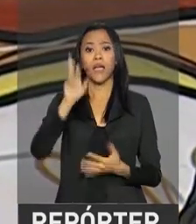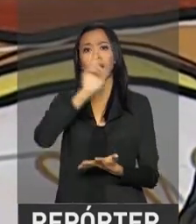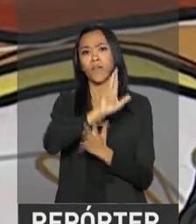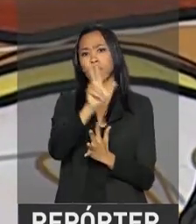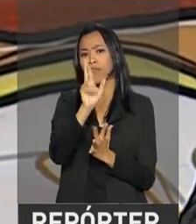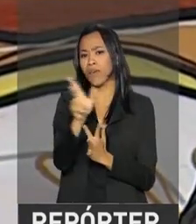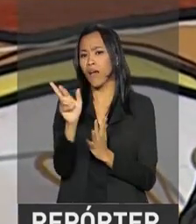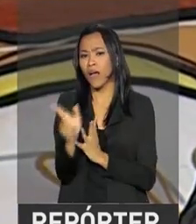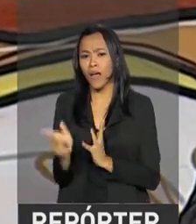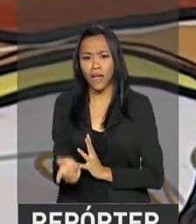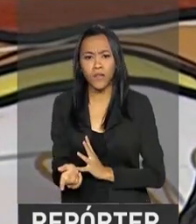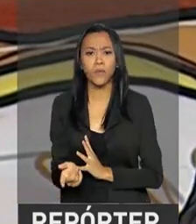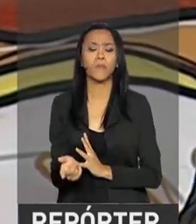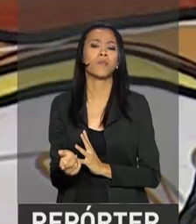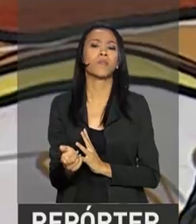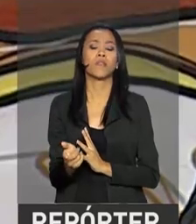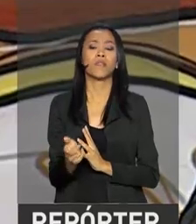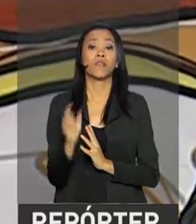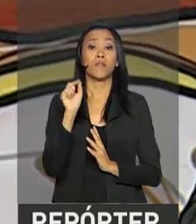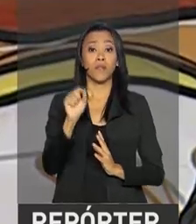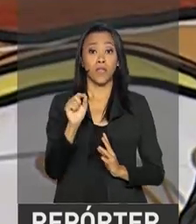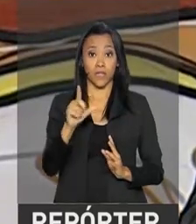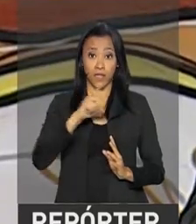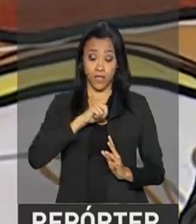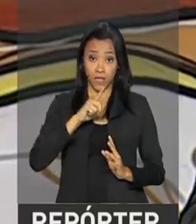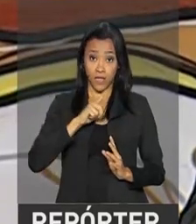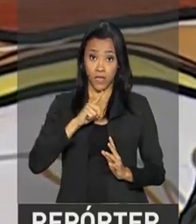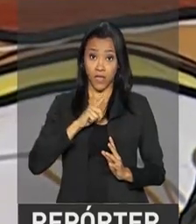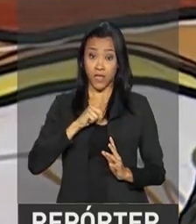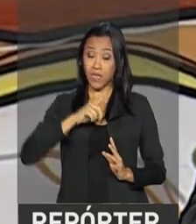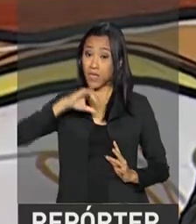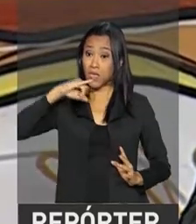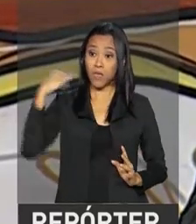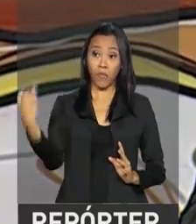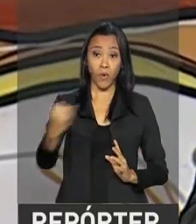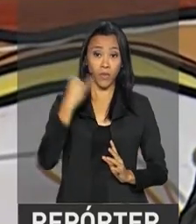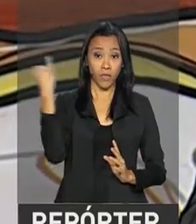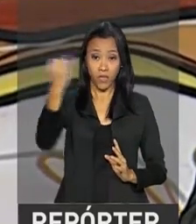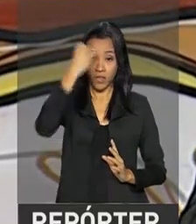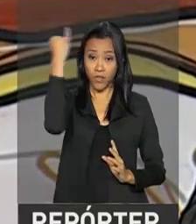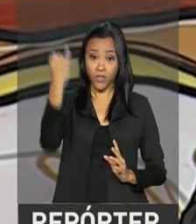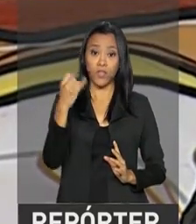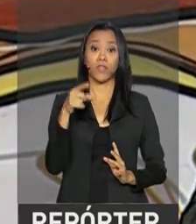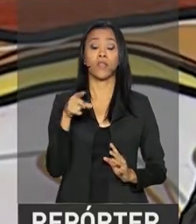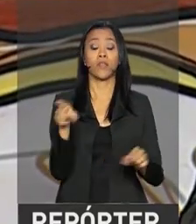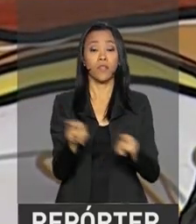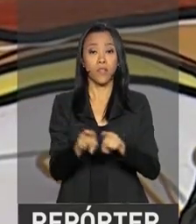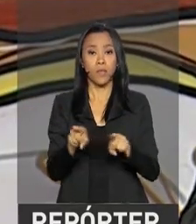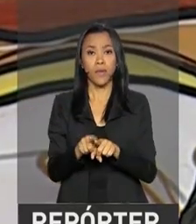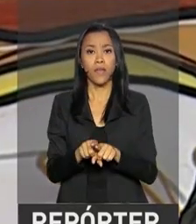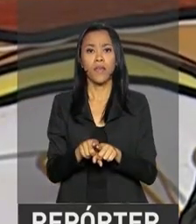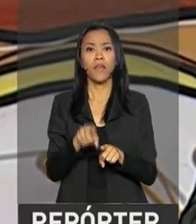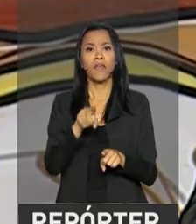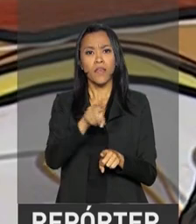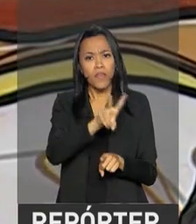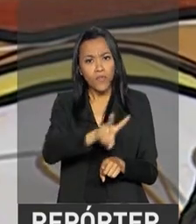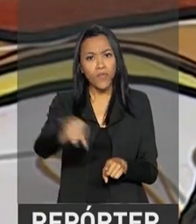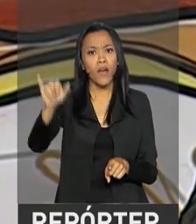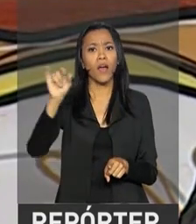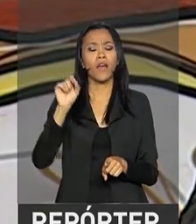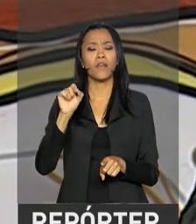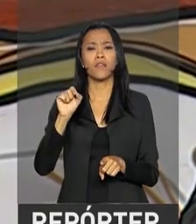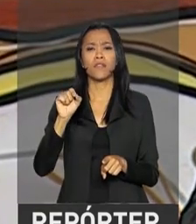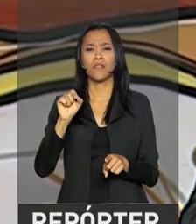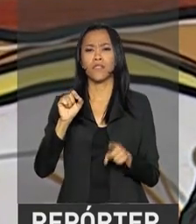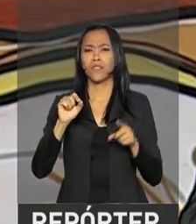sociedade civil tem um papel importantíssimo que o produtor também e que ela vai ao encontro de